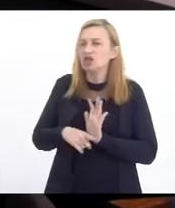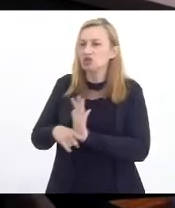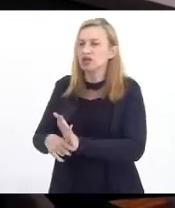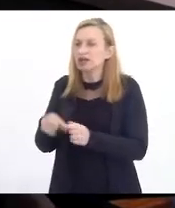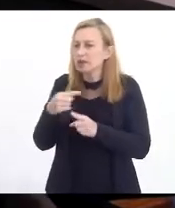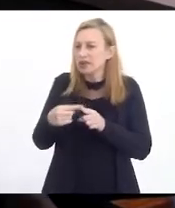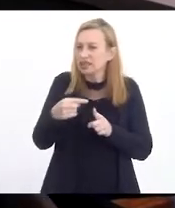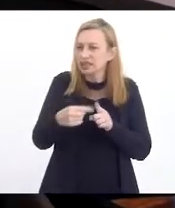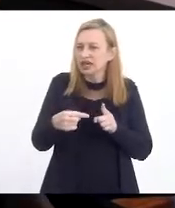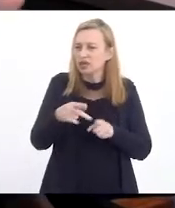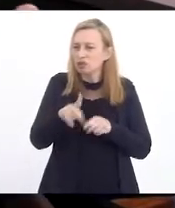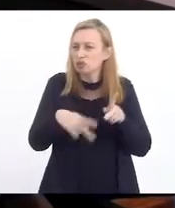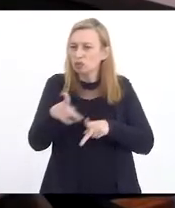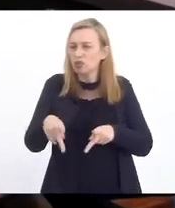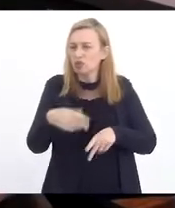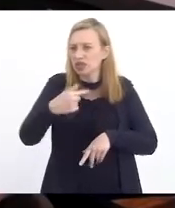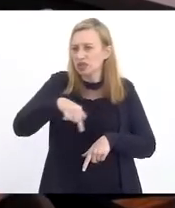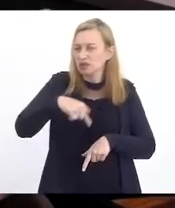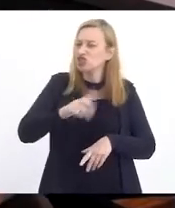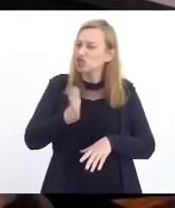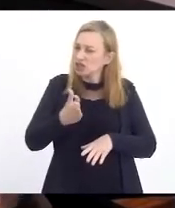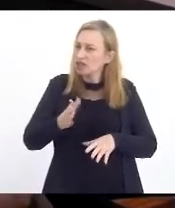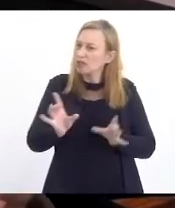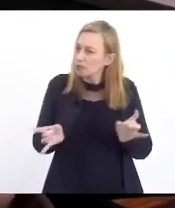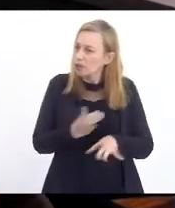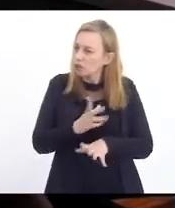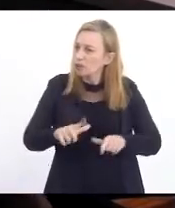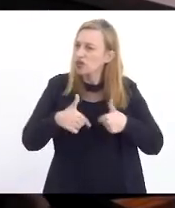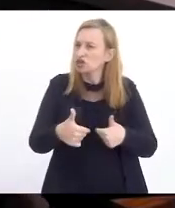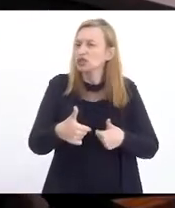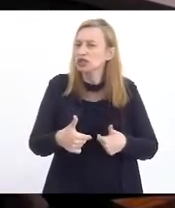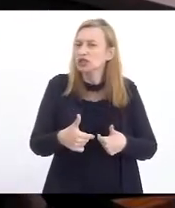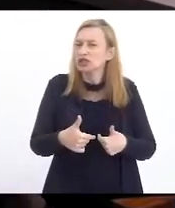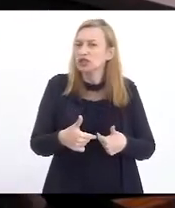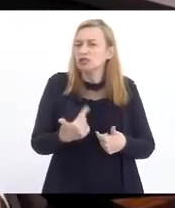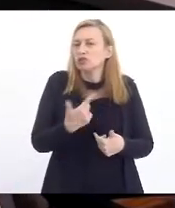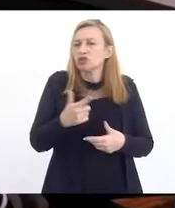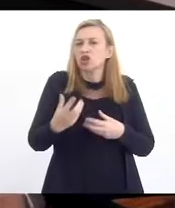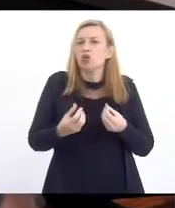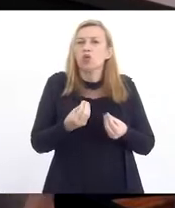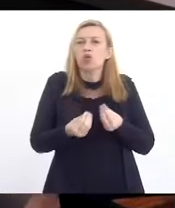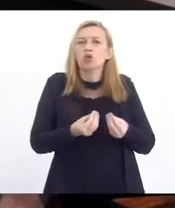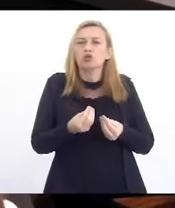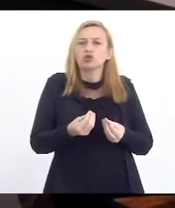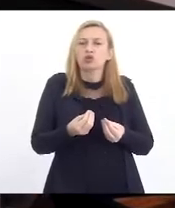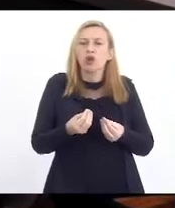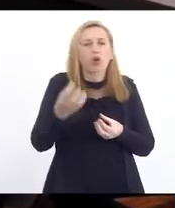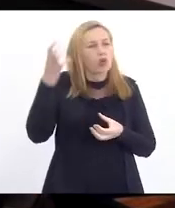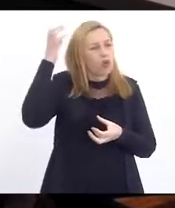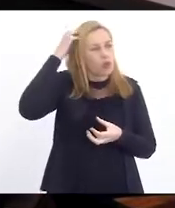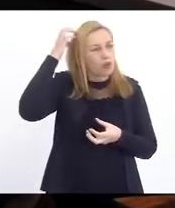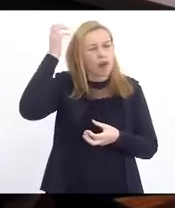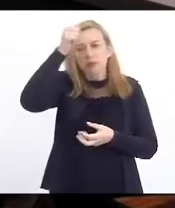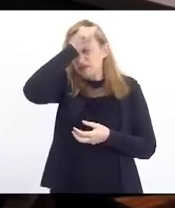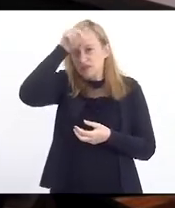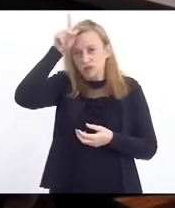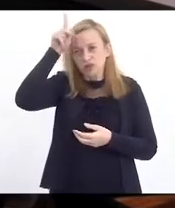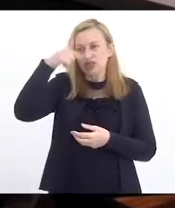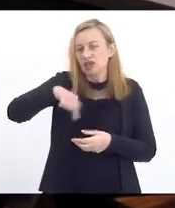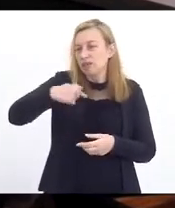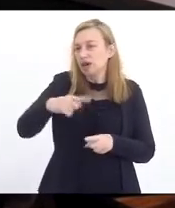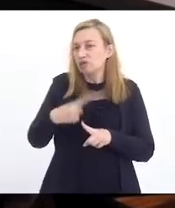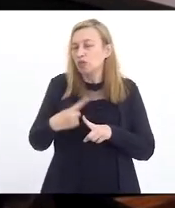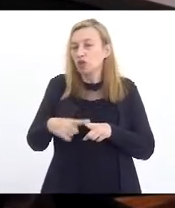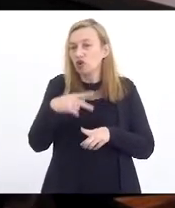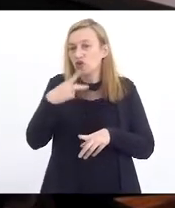Queimados. Isso é urgente, está lá pronto para operar. Né? E também não dá para jogar só no colo da Prefeitura de Queimados, porque eu diria